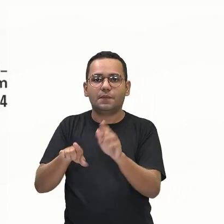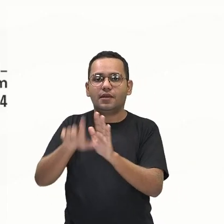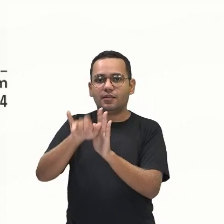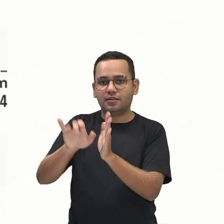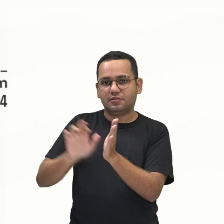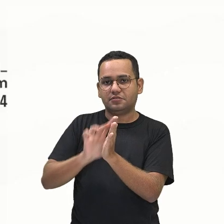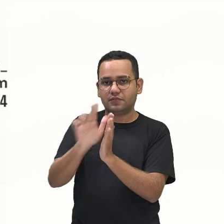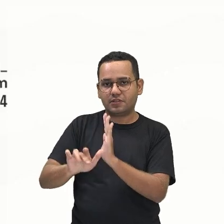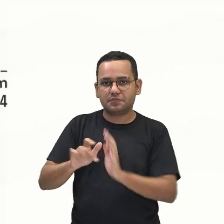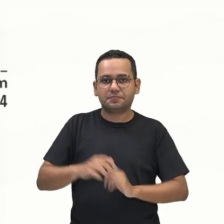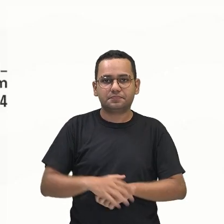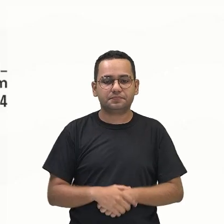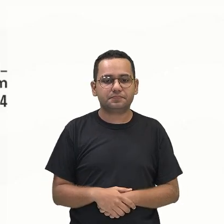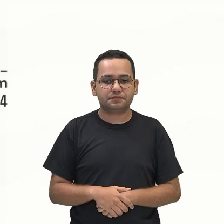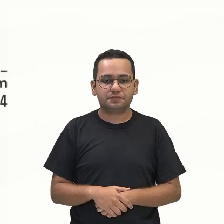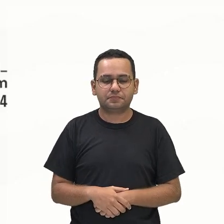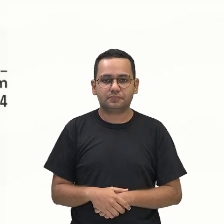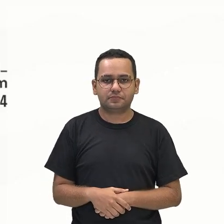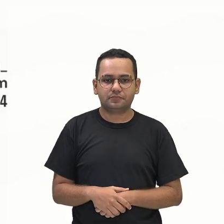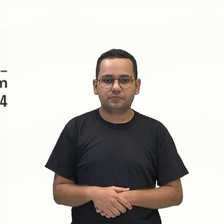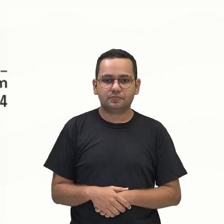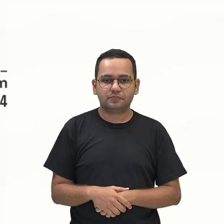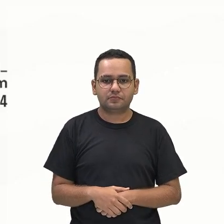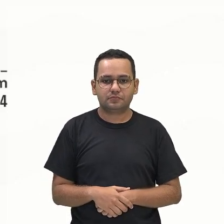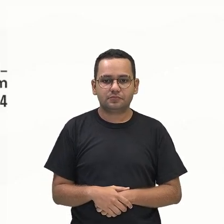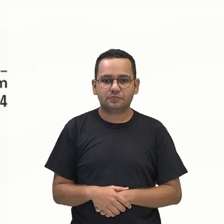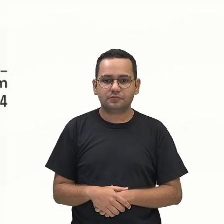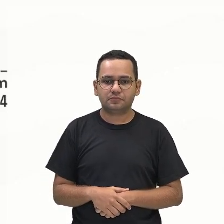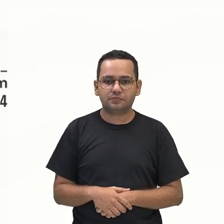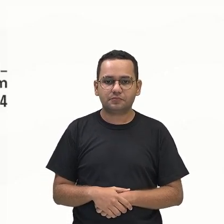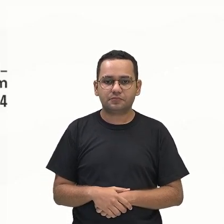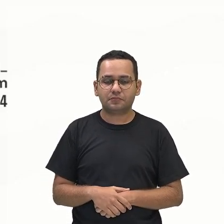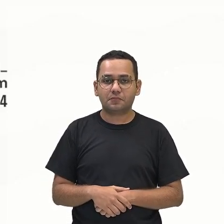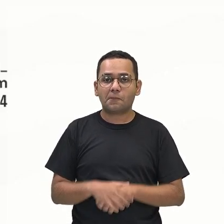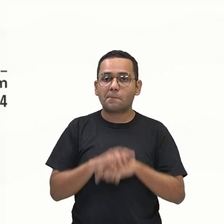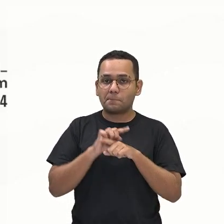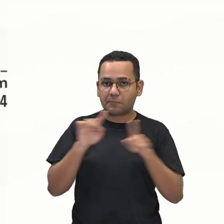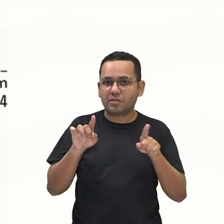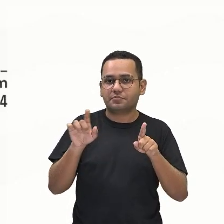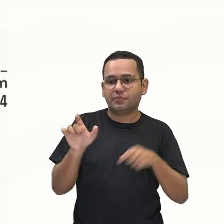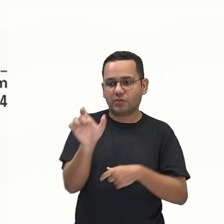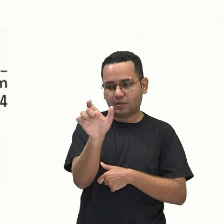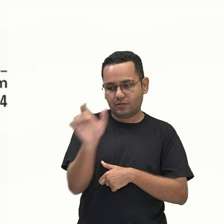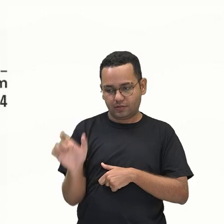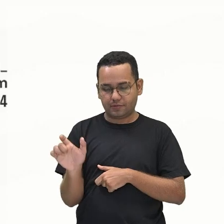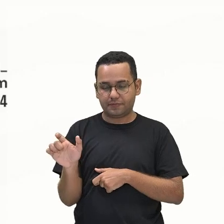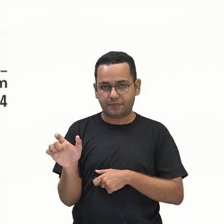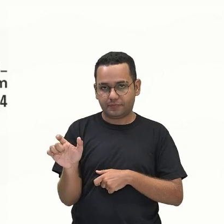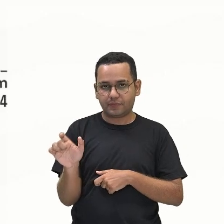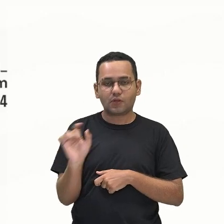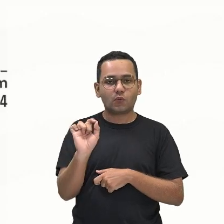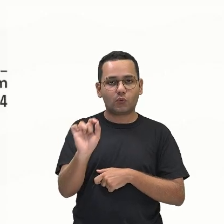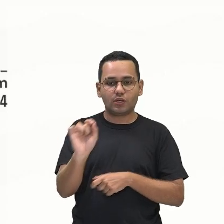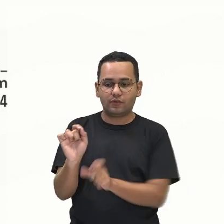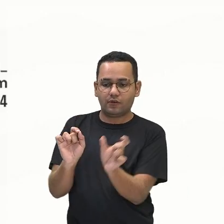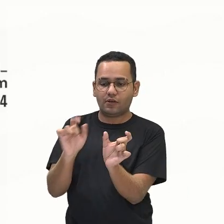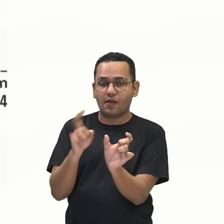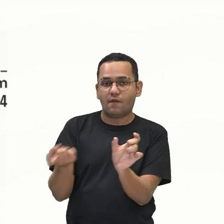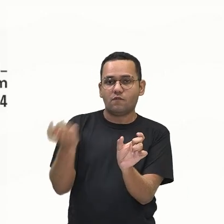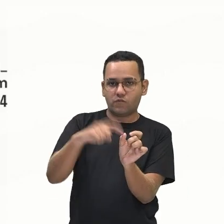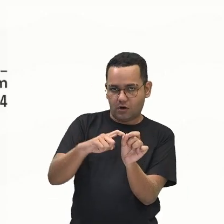Então, perceba que nestes casos o que está tanto retomando,